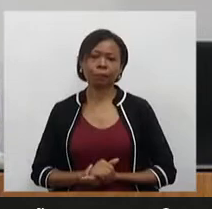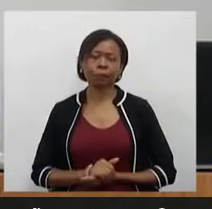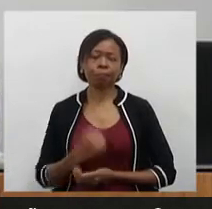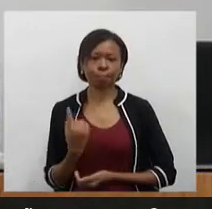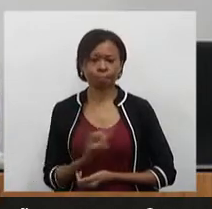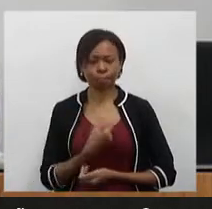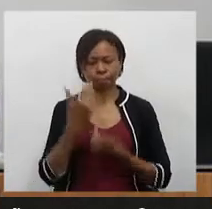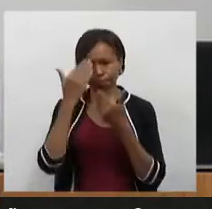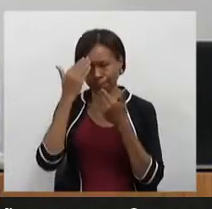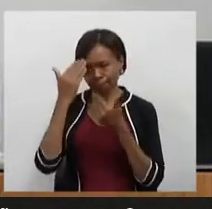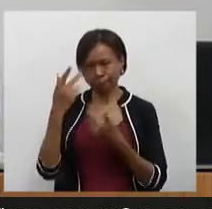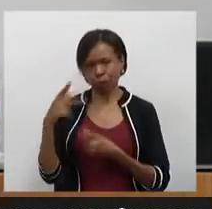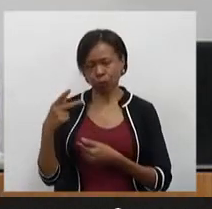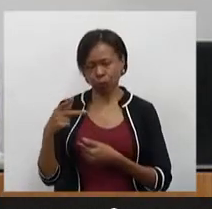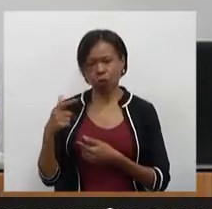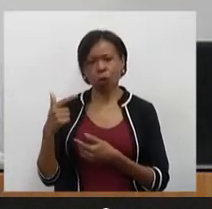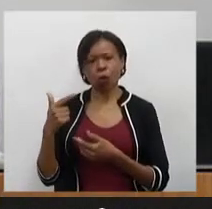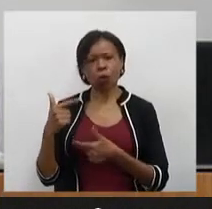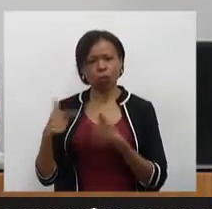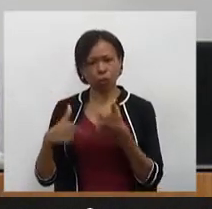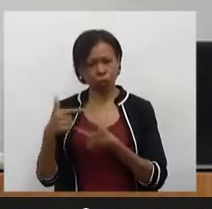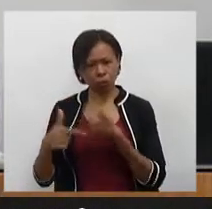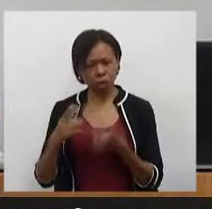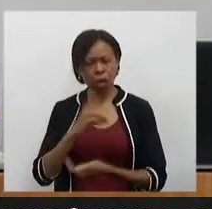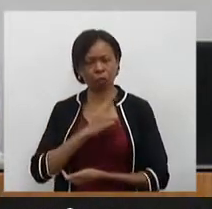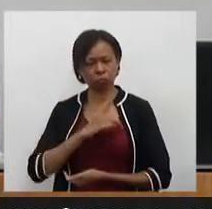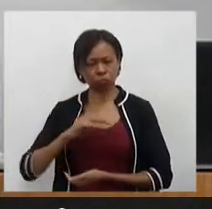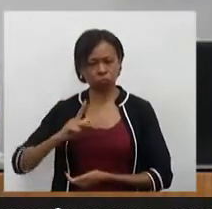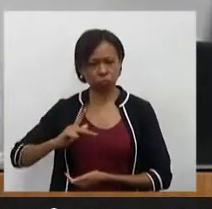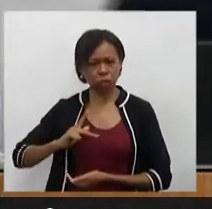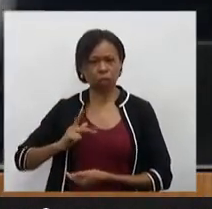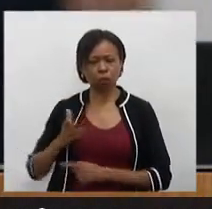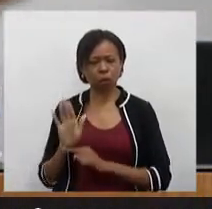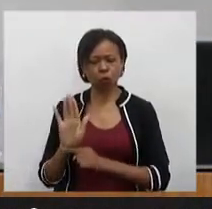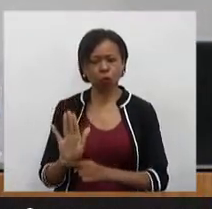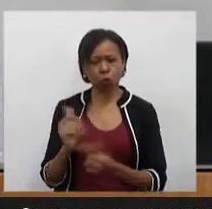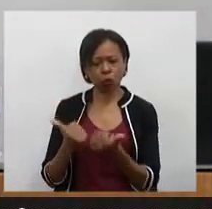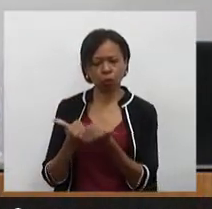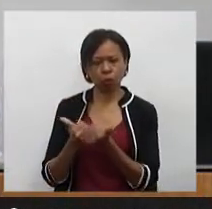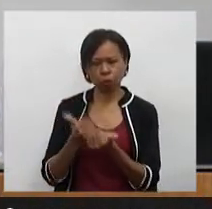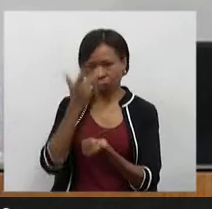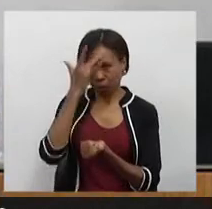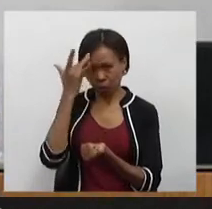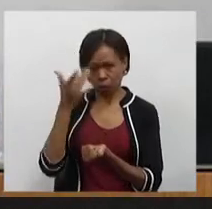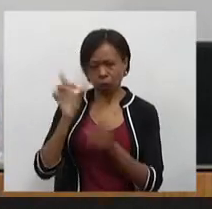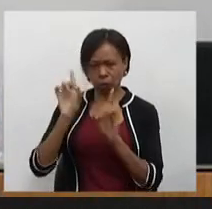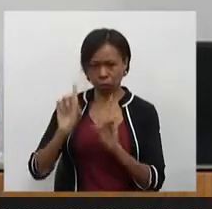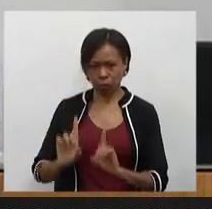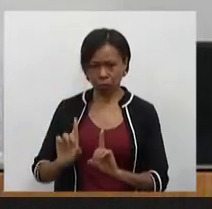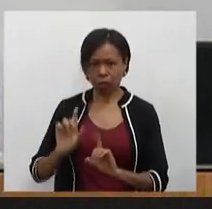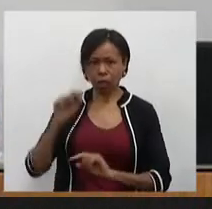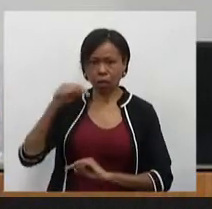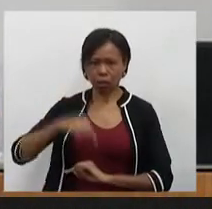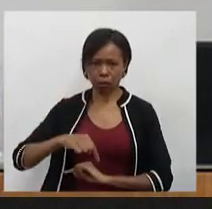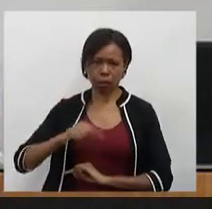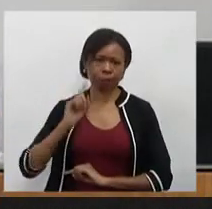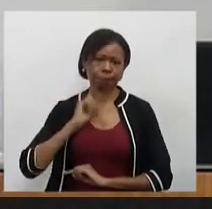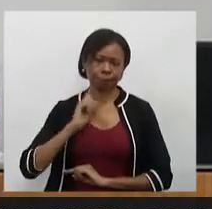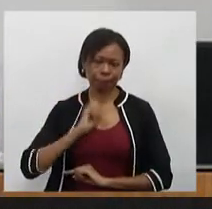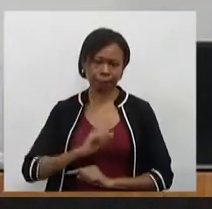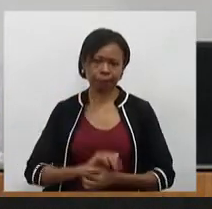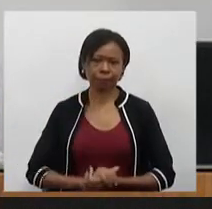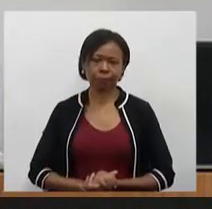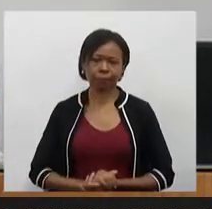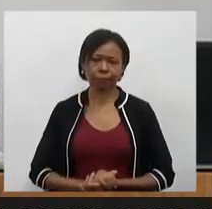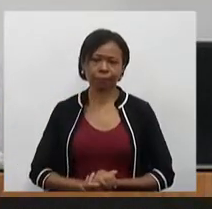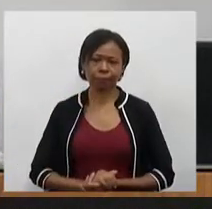pelo trabalho que a Defensoria vem desenvolvendo aí em defesa das pessoas com deficiência no nosso estado de Minas Gerais. E